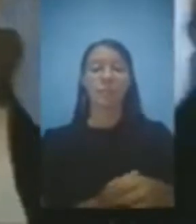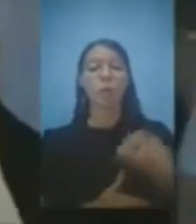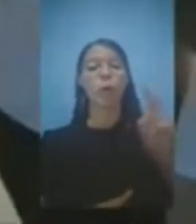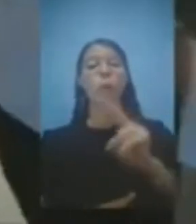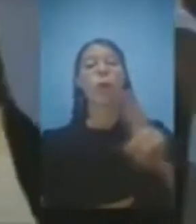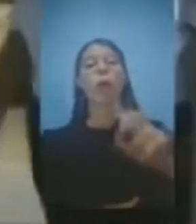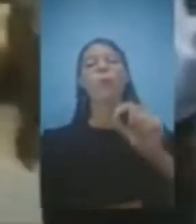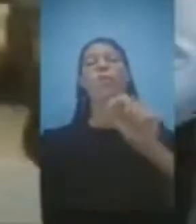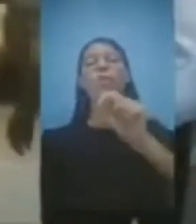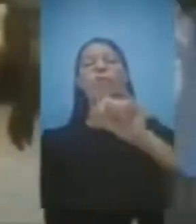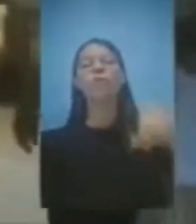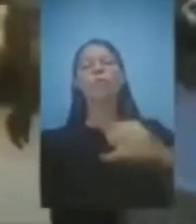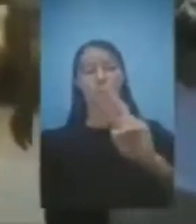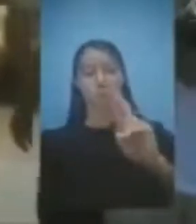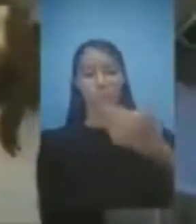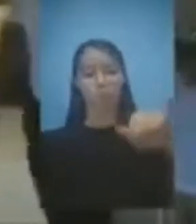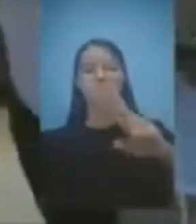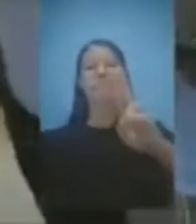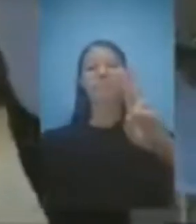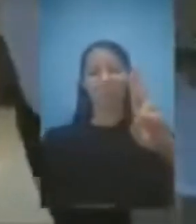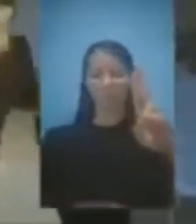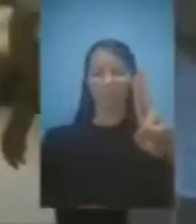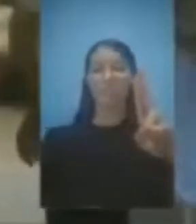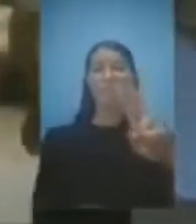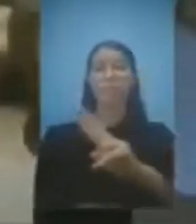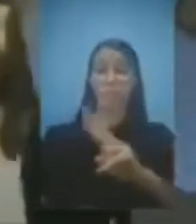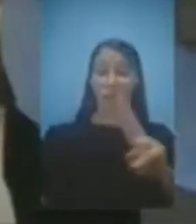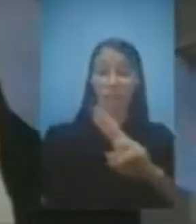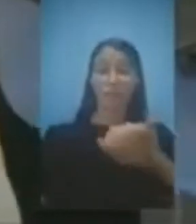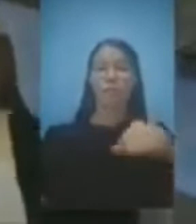virou camarada. Seu nome é Juju.